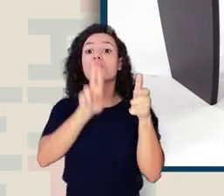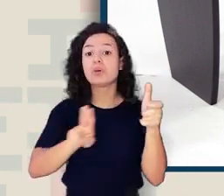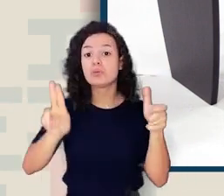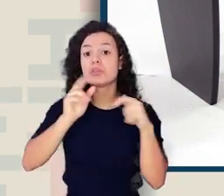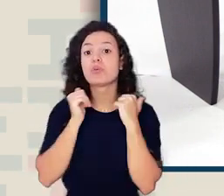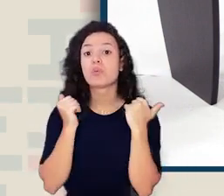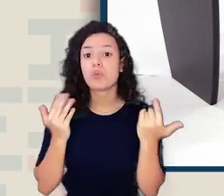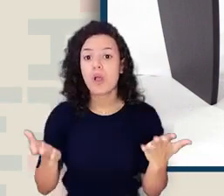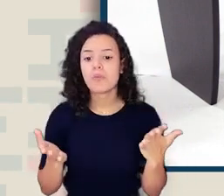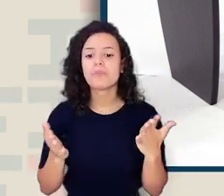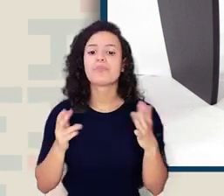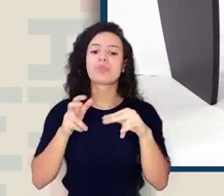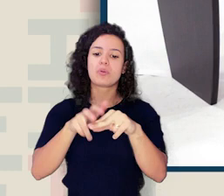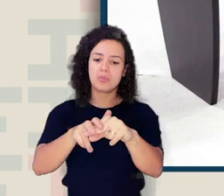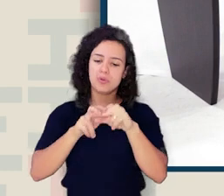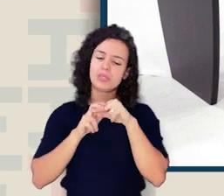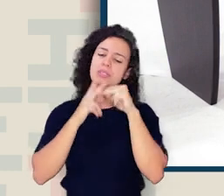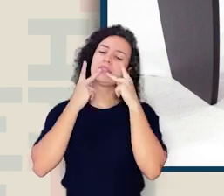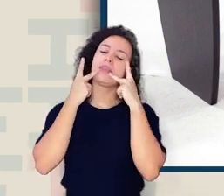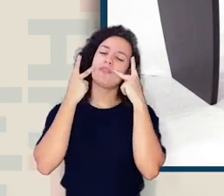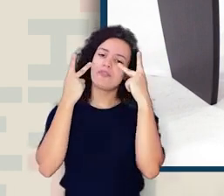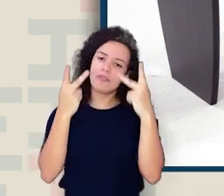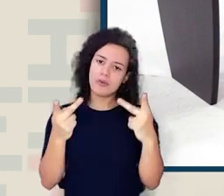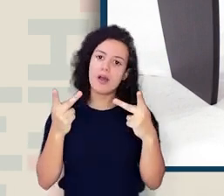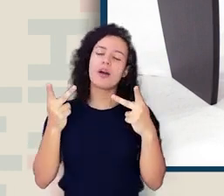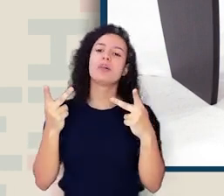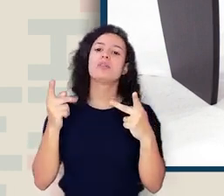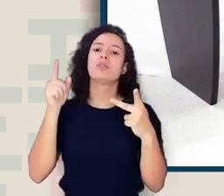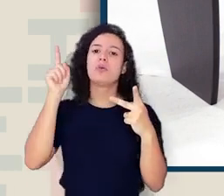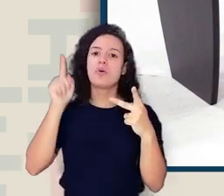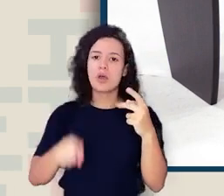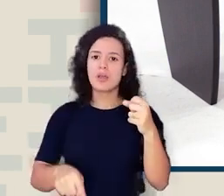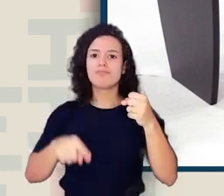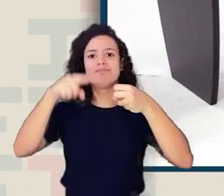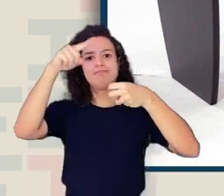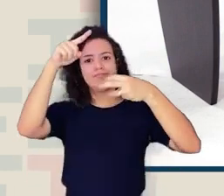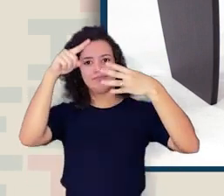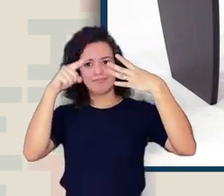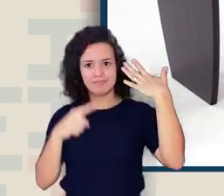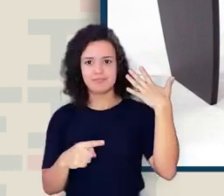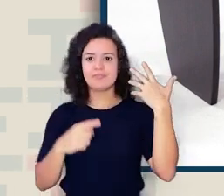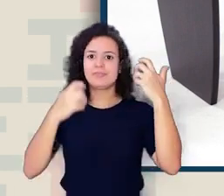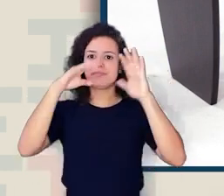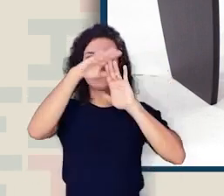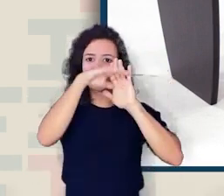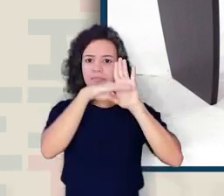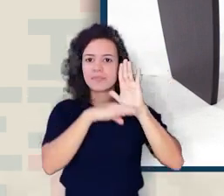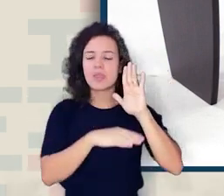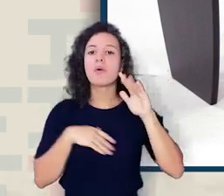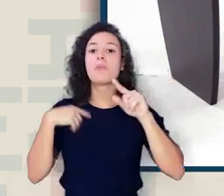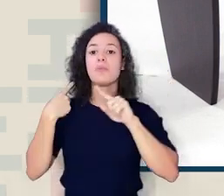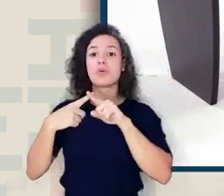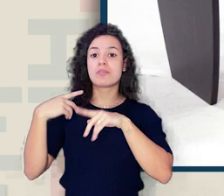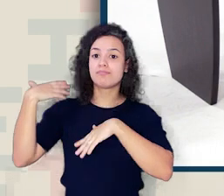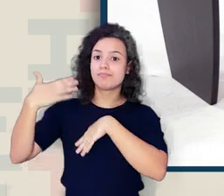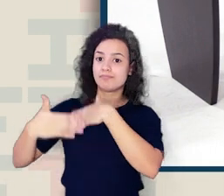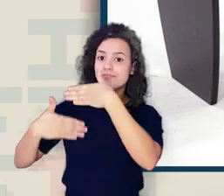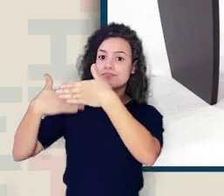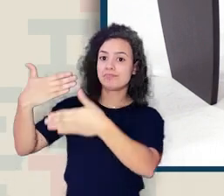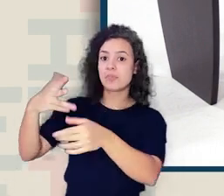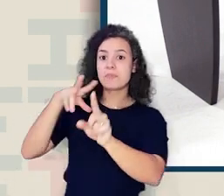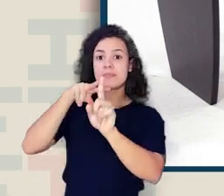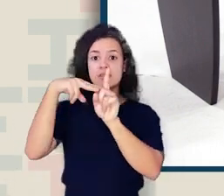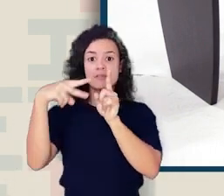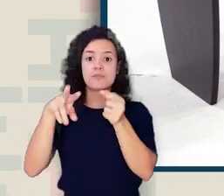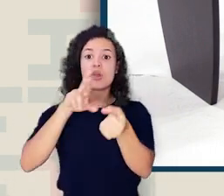usando mais. Então, por isso eu faço questão de trazer esses pontos, porque à medida que formos